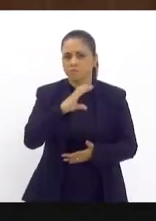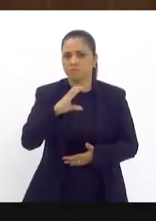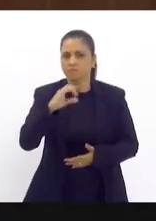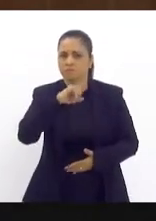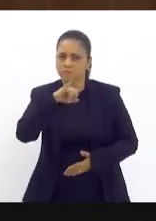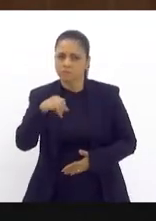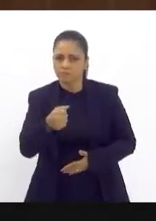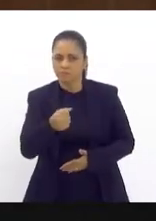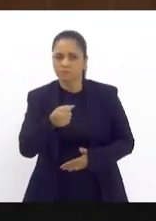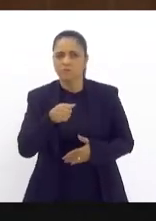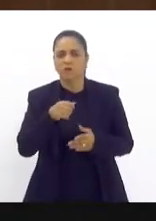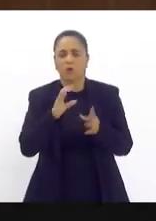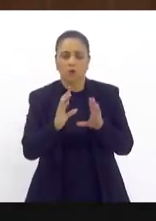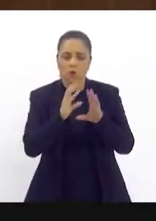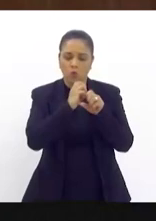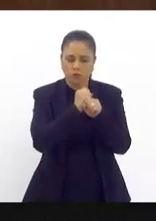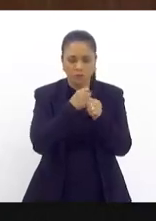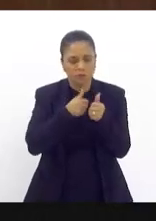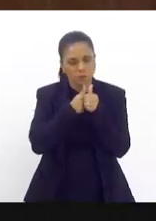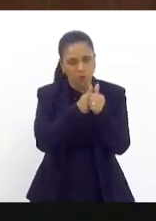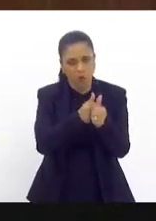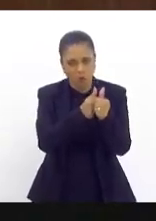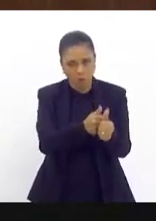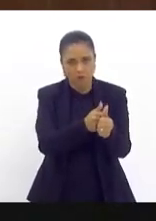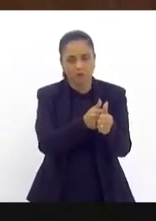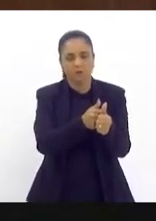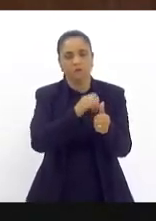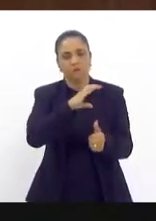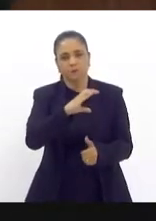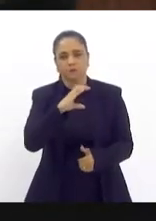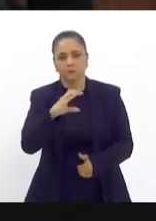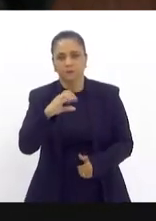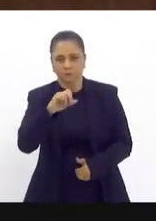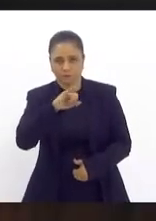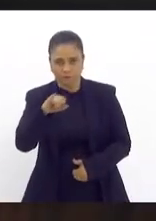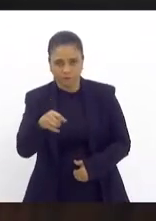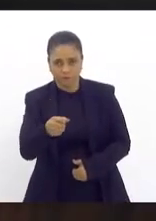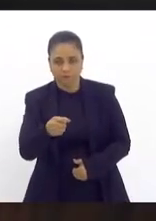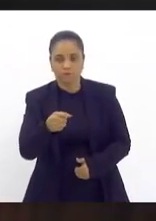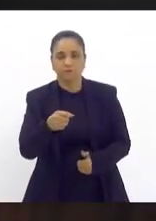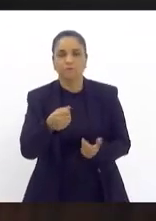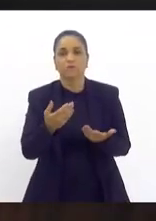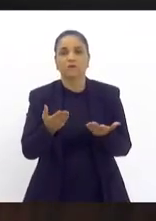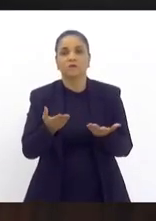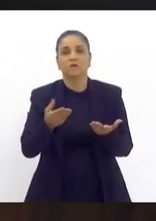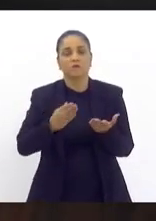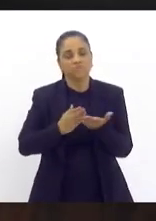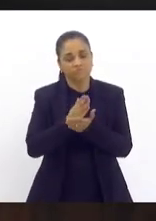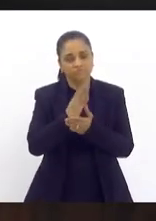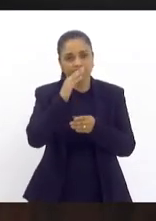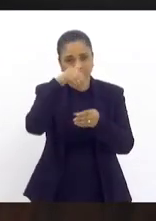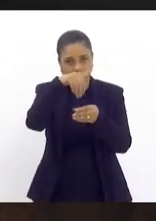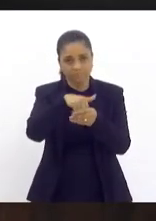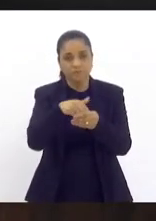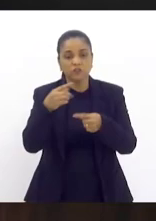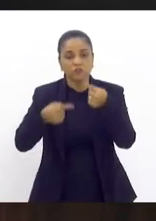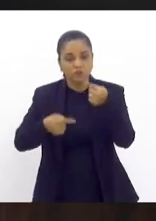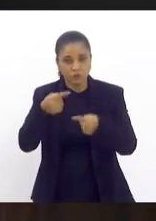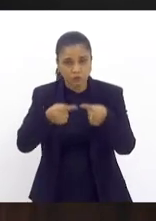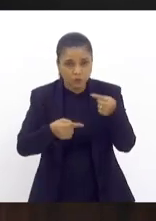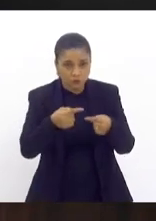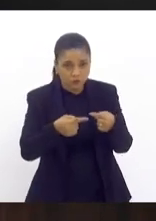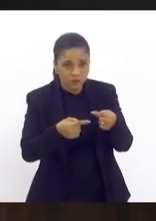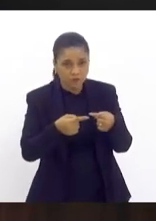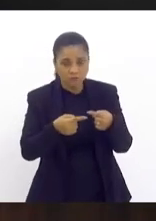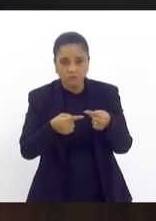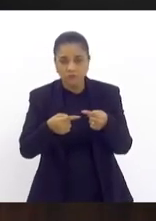eu estou acompanhando no mérito parecer da CCJ. Obrigado, deputado Luiz Paulo. Com os pareceres emitidos em discussão, não havendo... Em